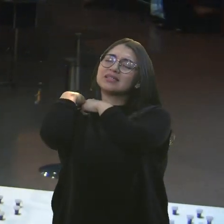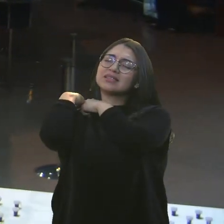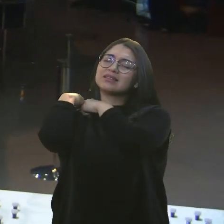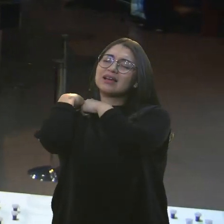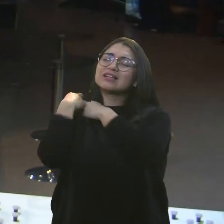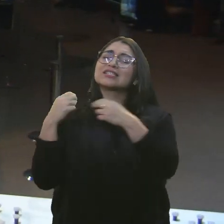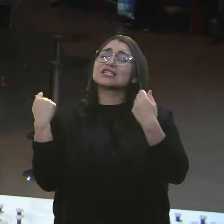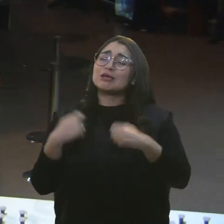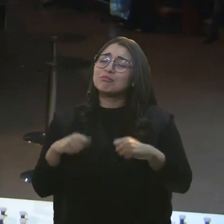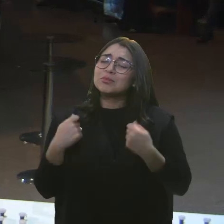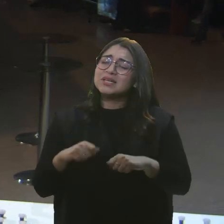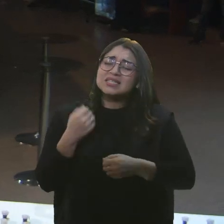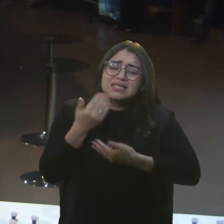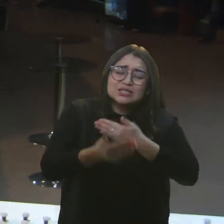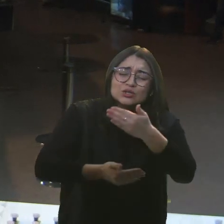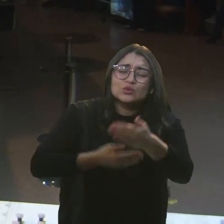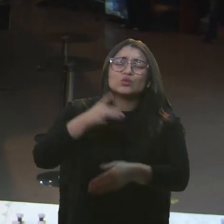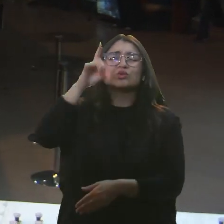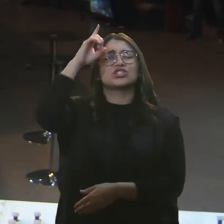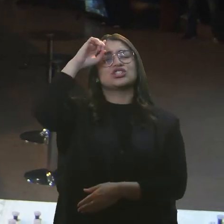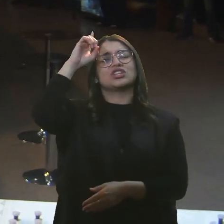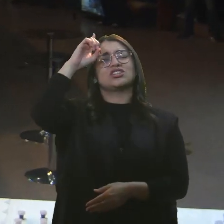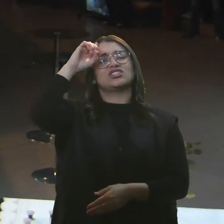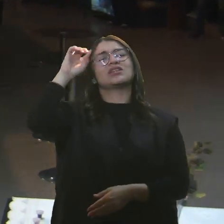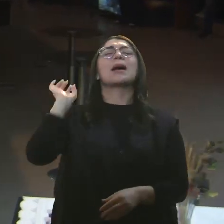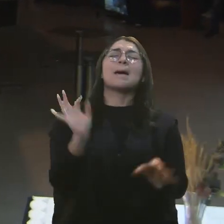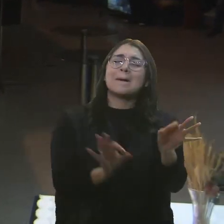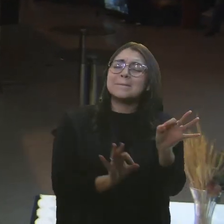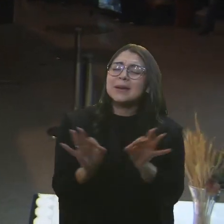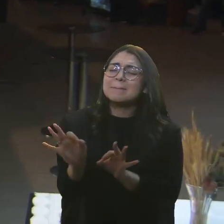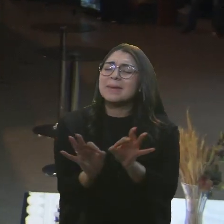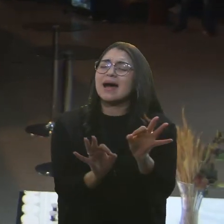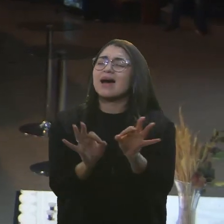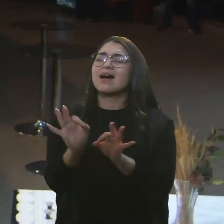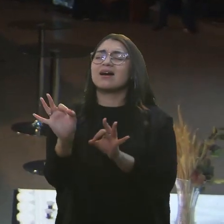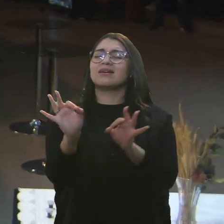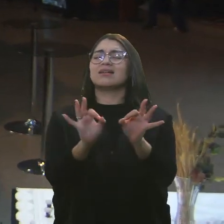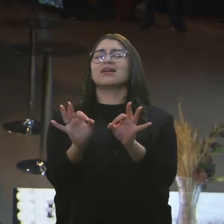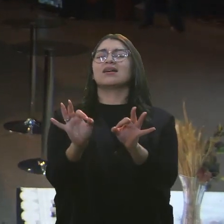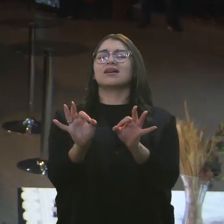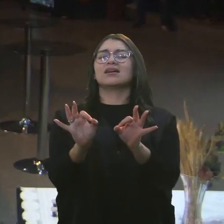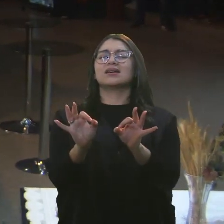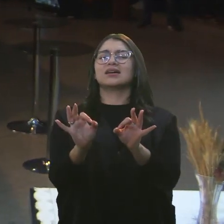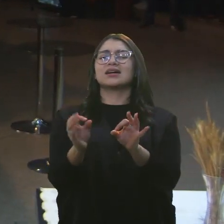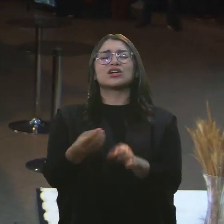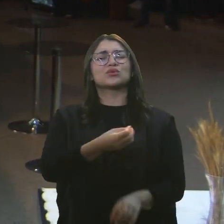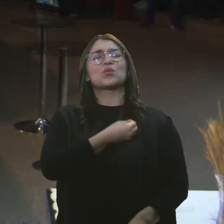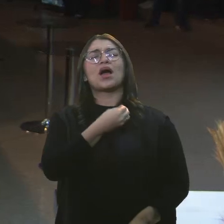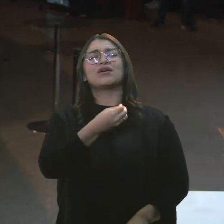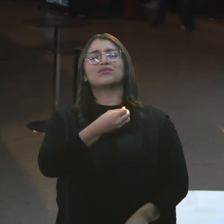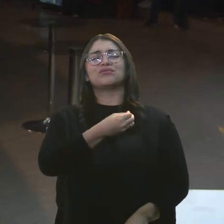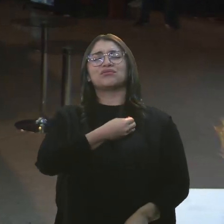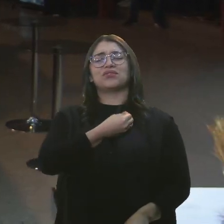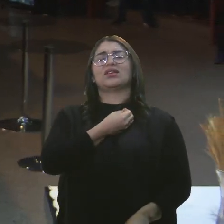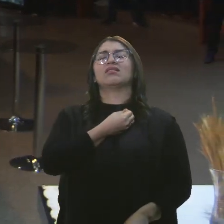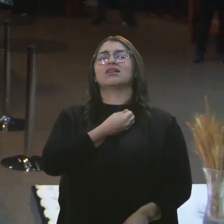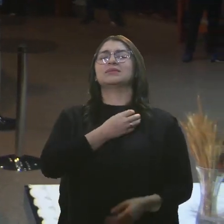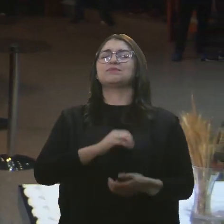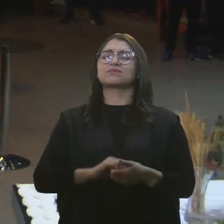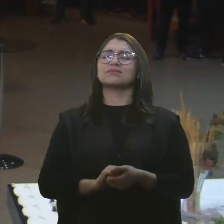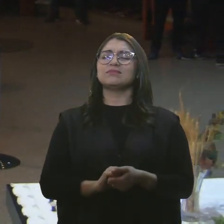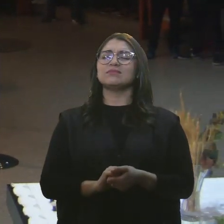Deus, que preparam o caminho, Deus, do Senhor, Deus, na vida daqueles que ainda não te conhecem, Pai.